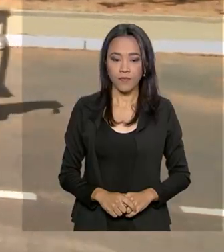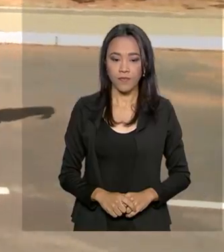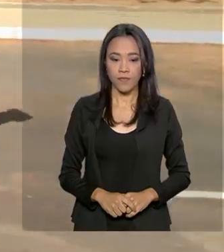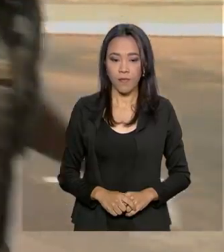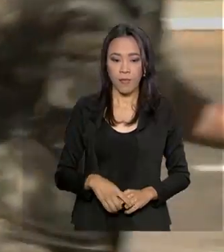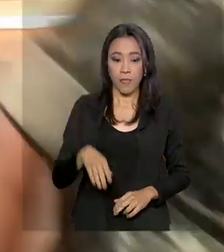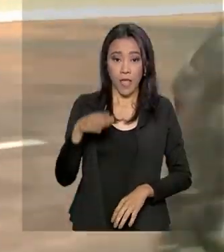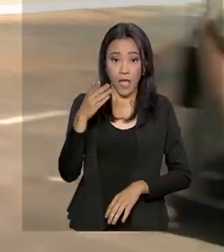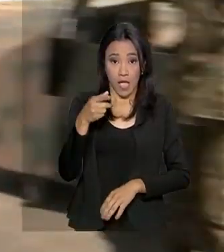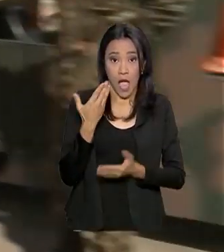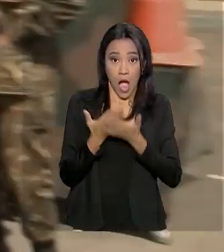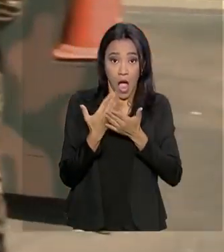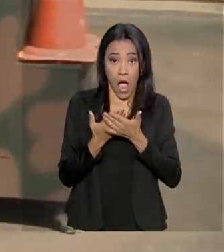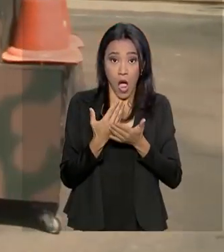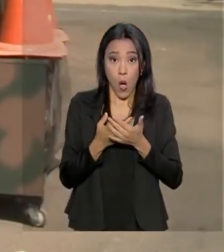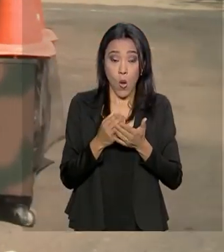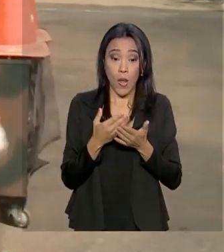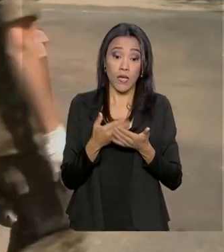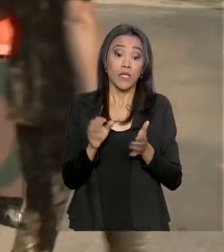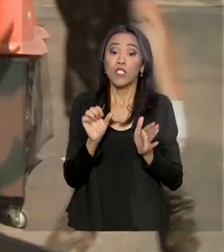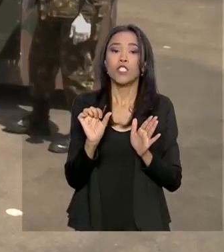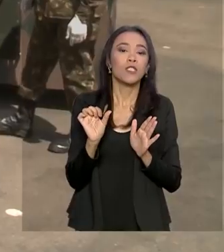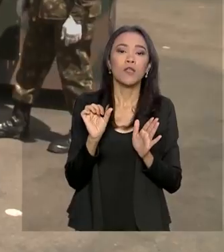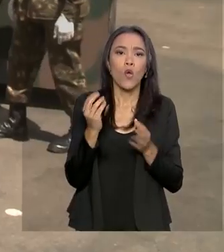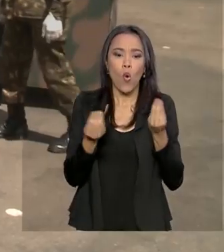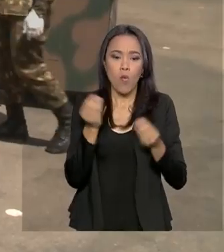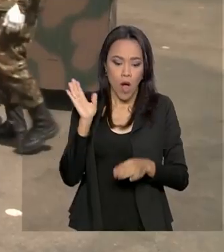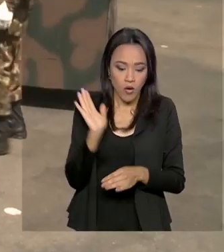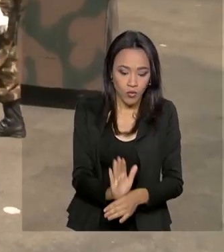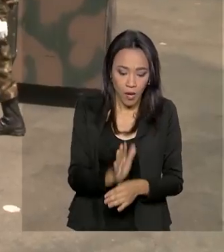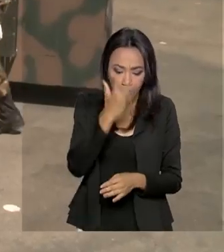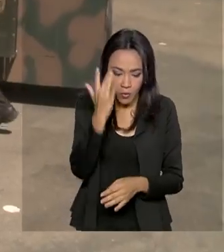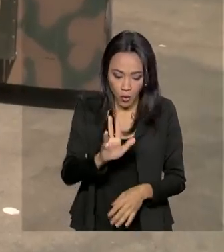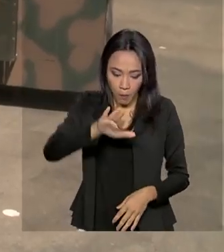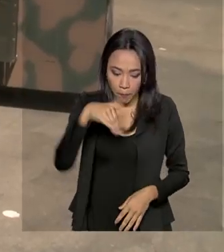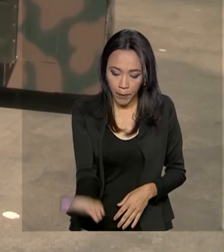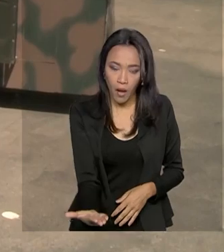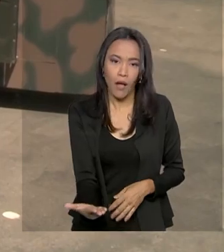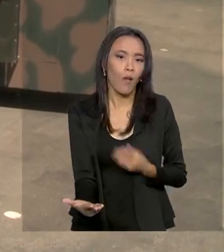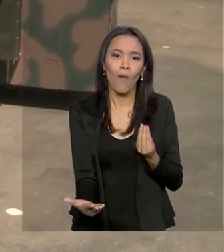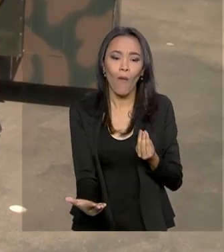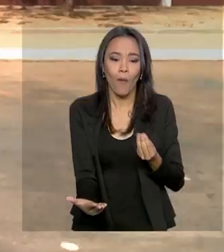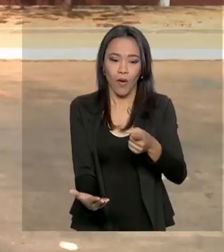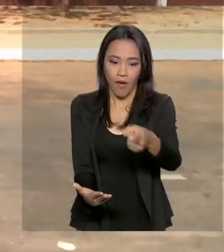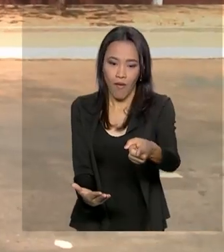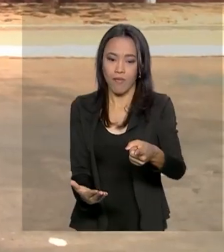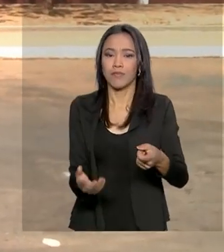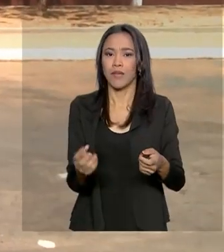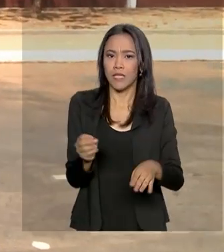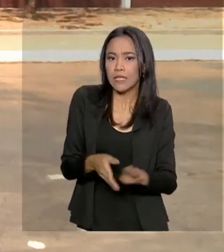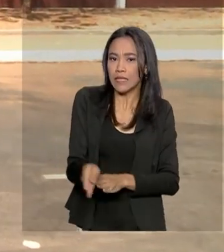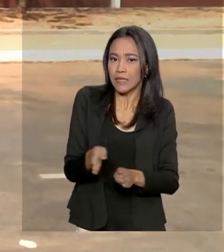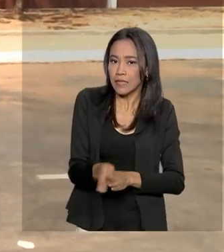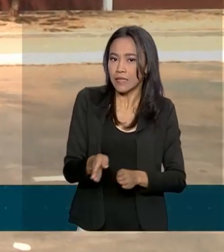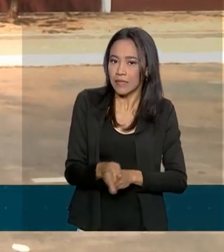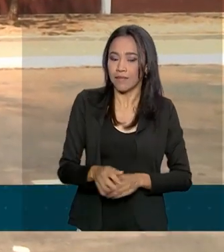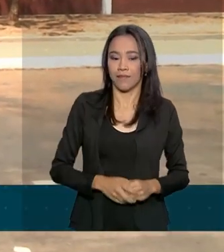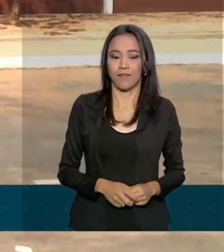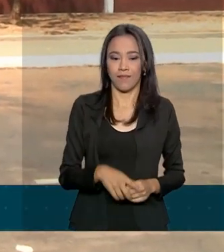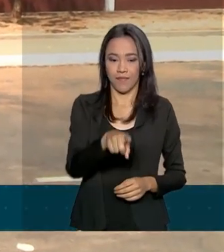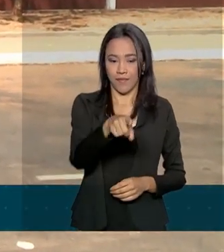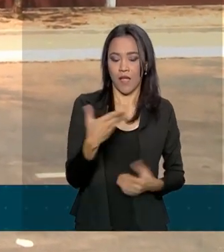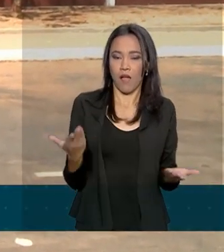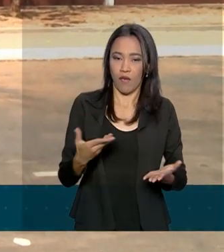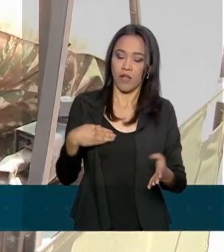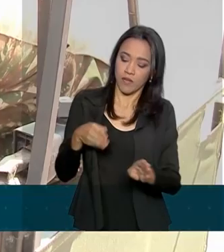A aula de primeiros socorros, tão realística, também faz parte do treinamento de condutores. Então, vou passar a instrução aqui para os nossos